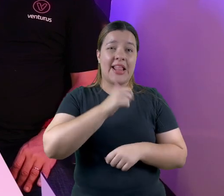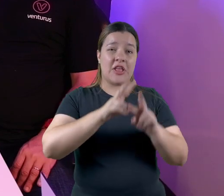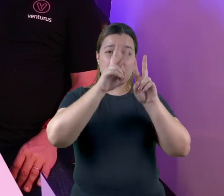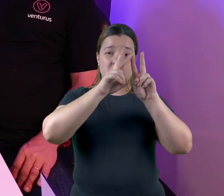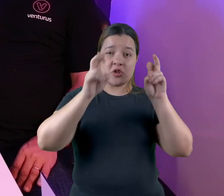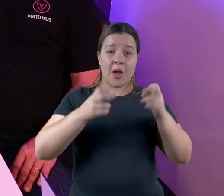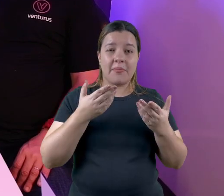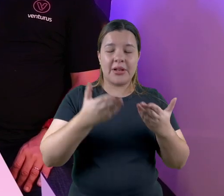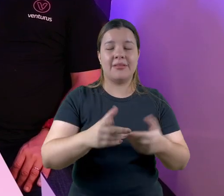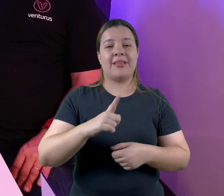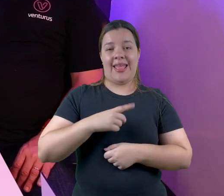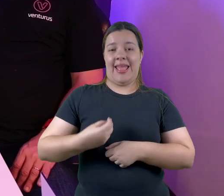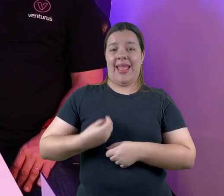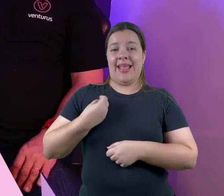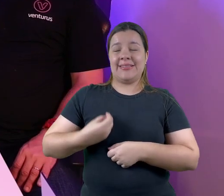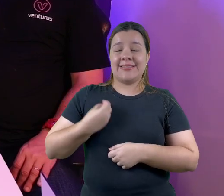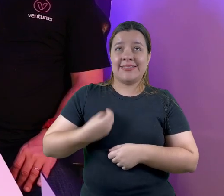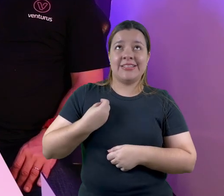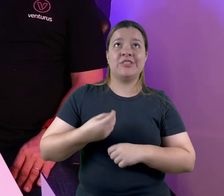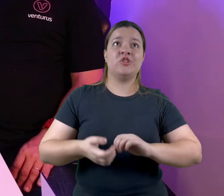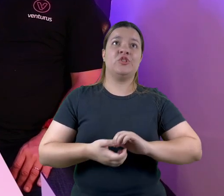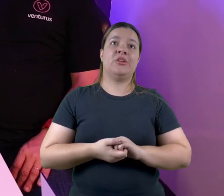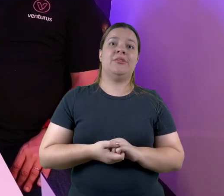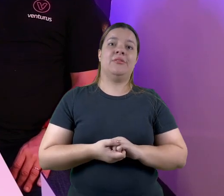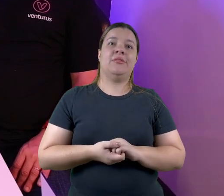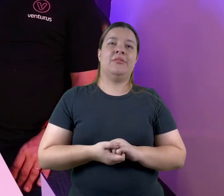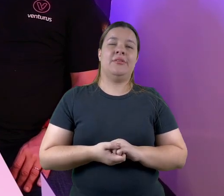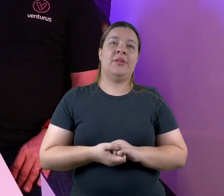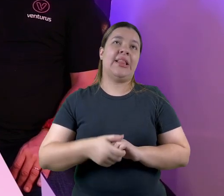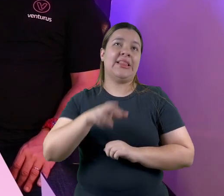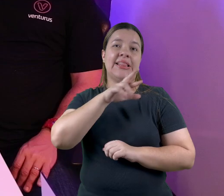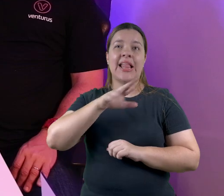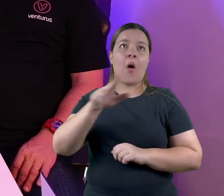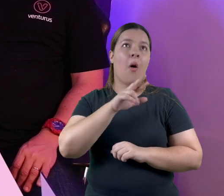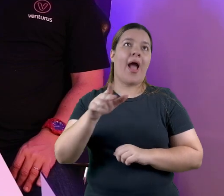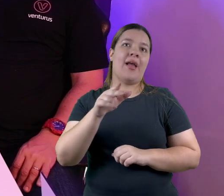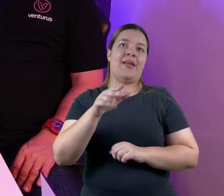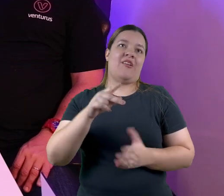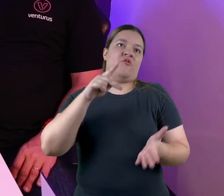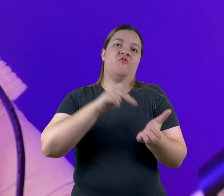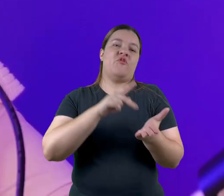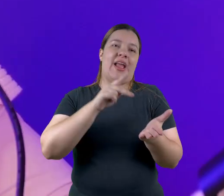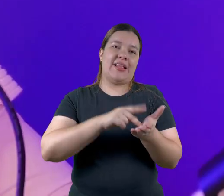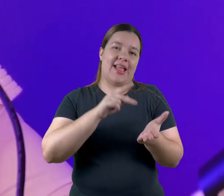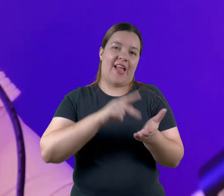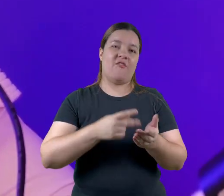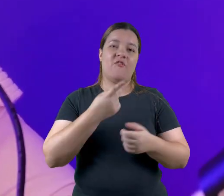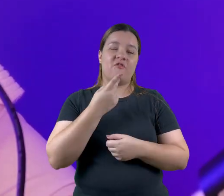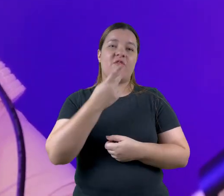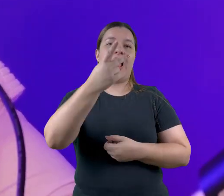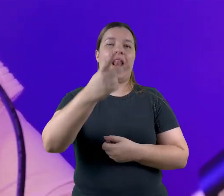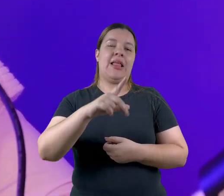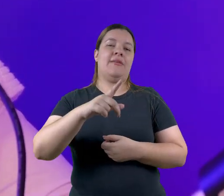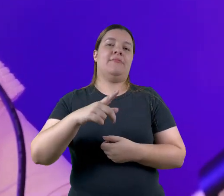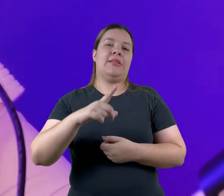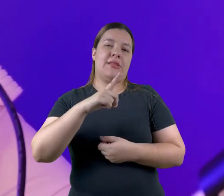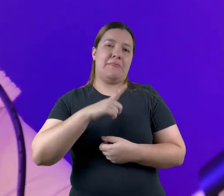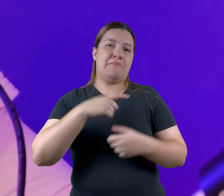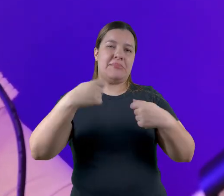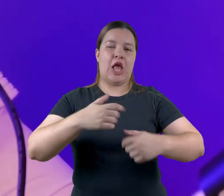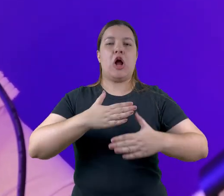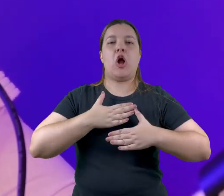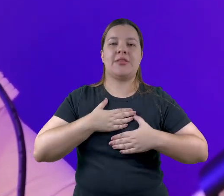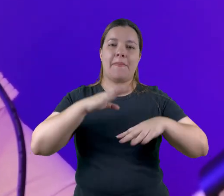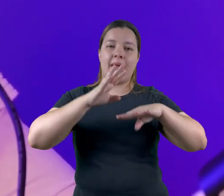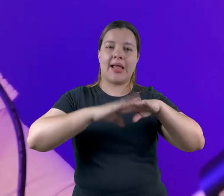a respeito disso eu acho que existe esse eh eh não é absolutamente verdade falar que tem